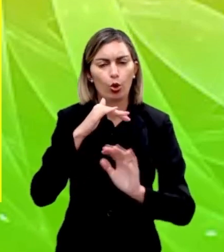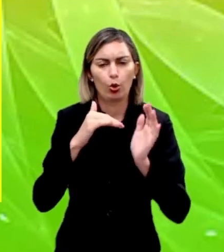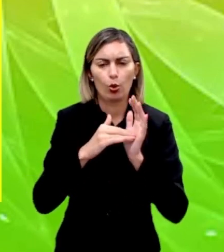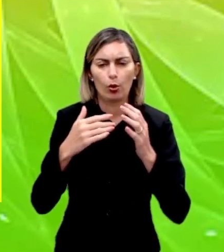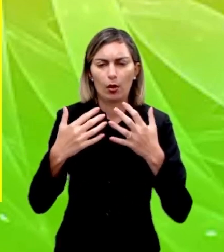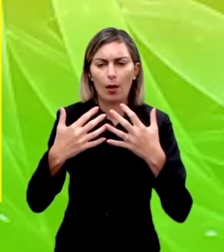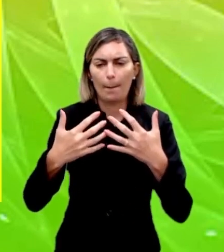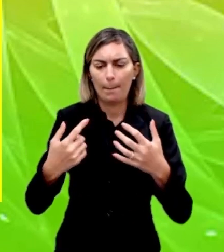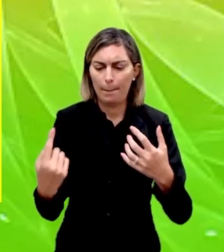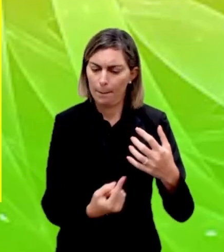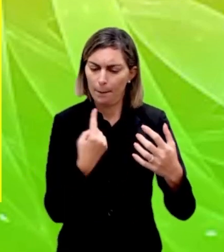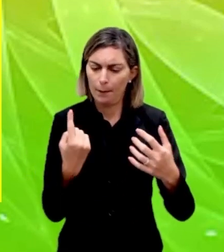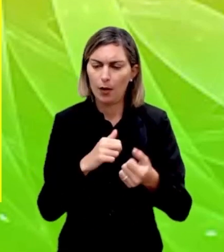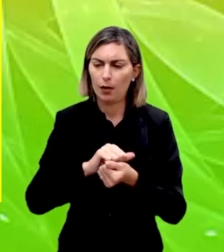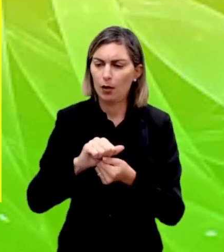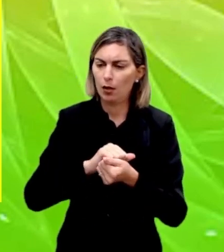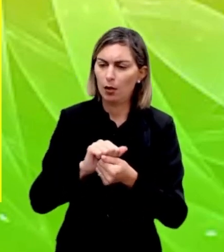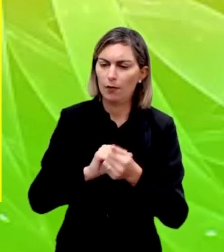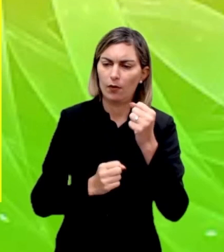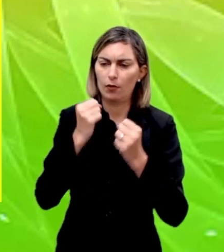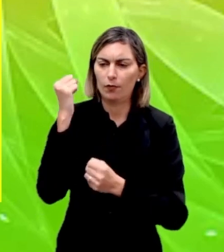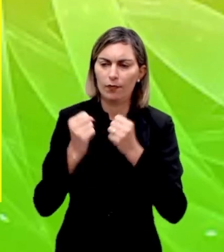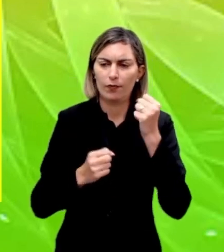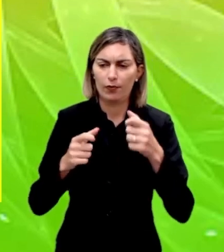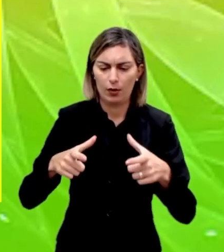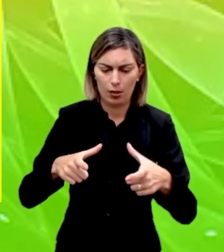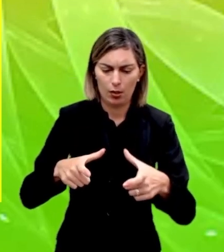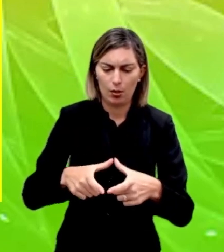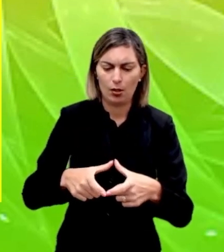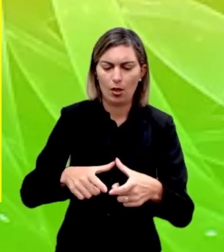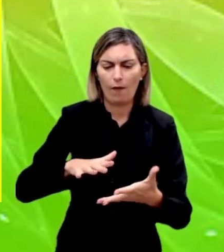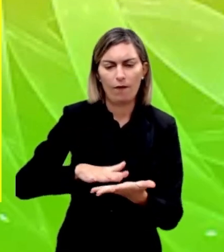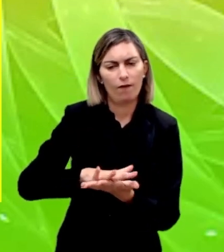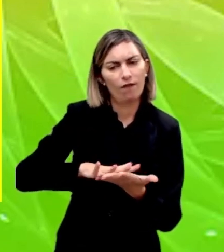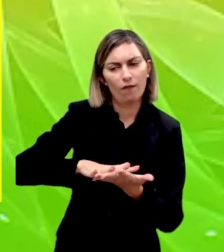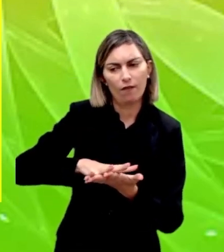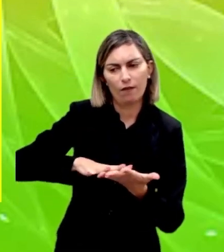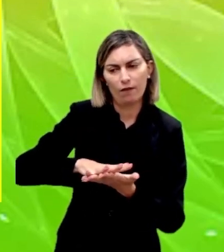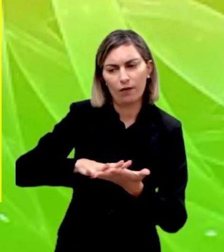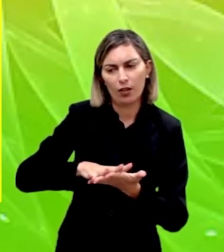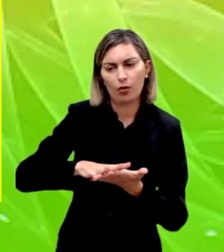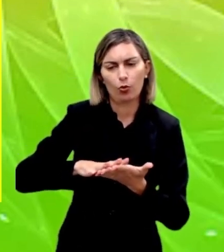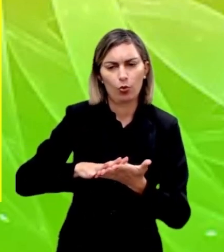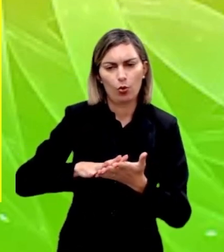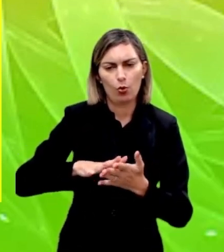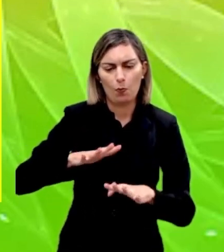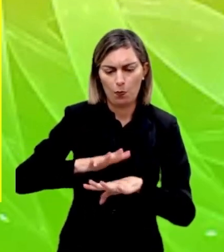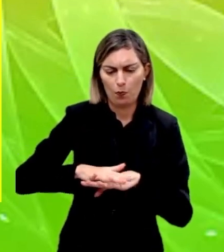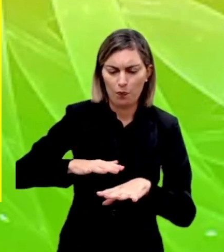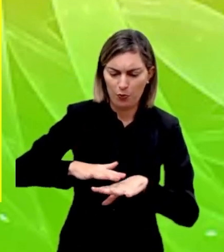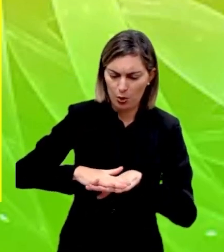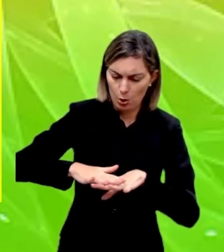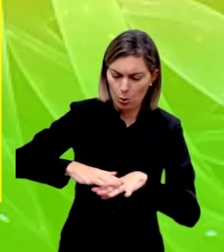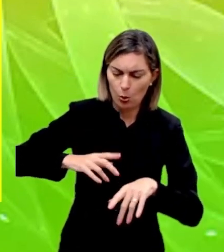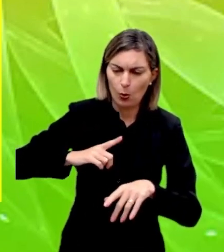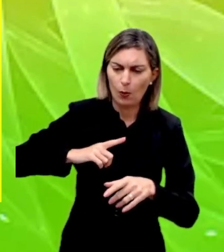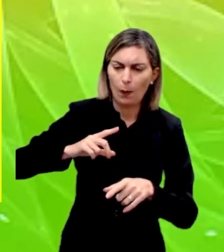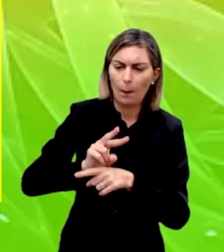de lavar que fosse fabricada tinha que sair com um filtro de microplástico. O ano que